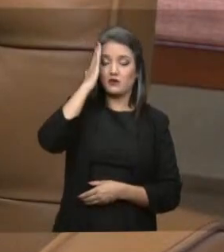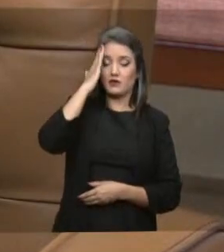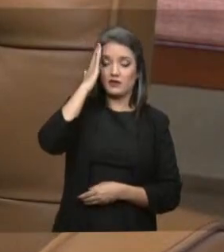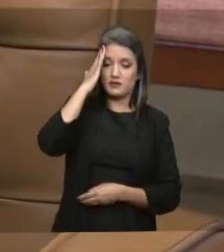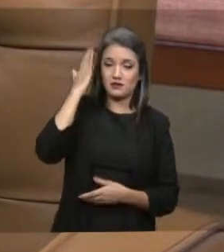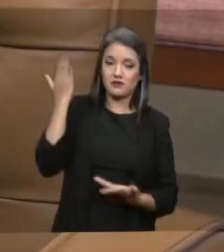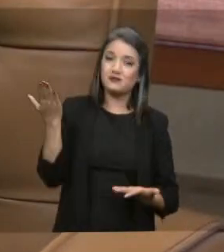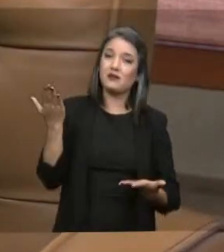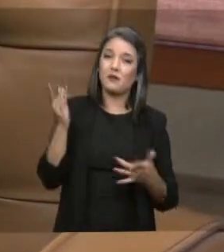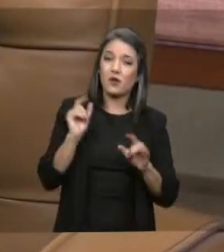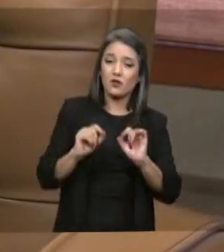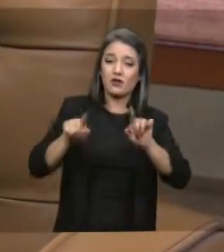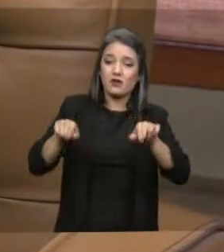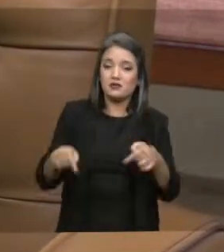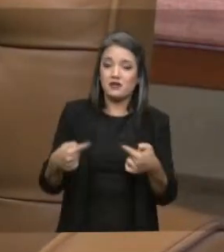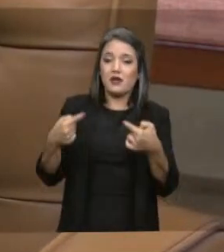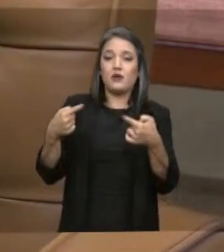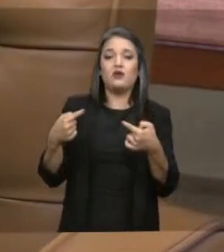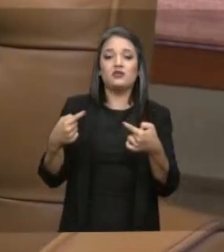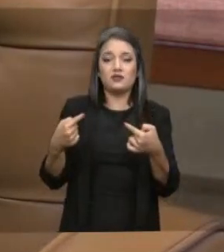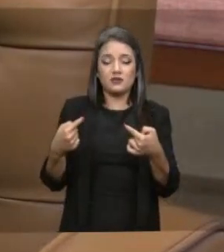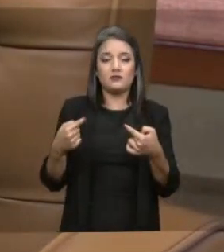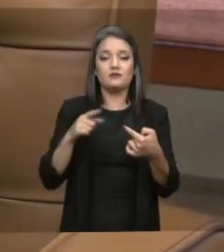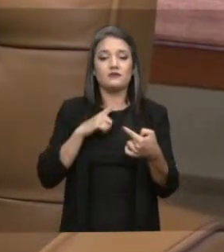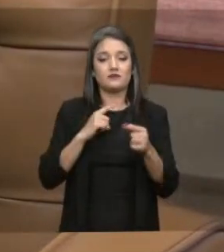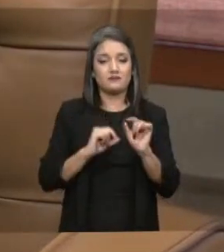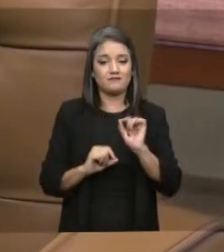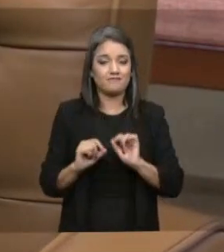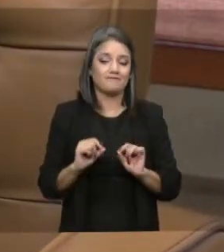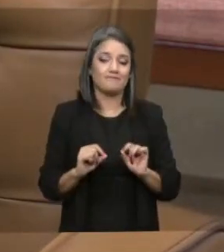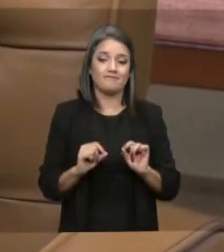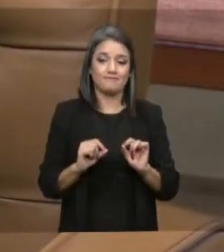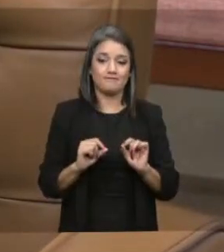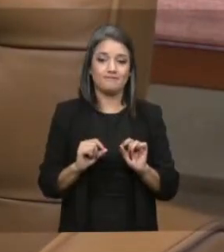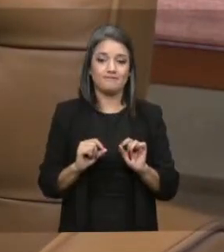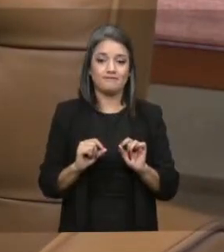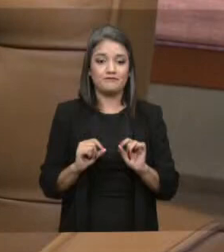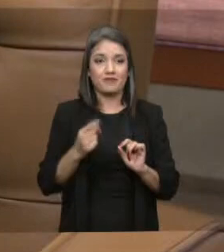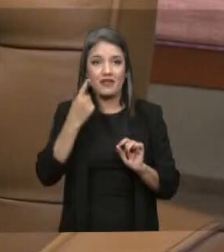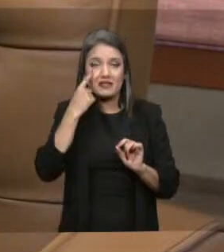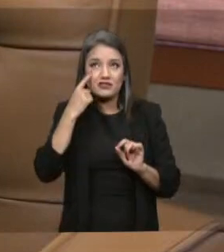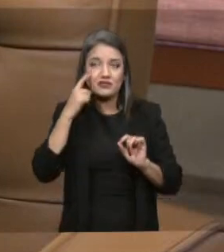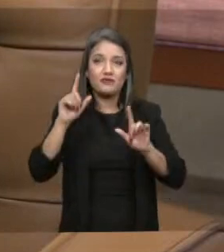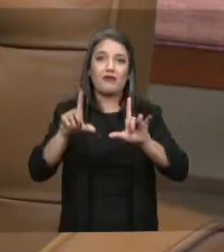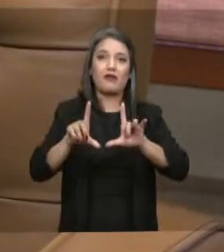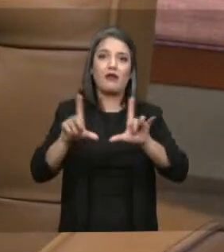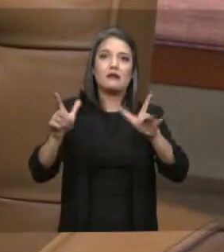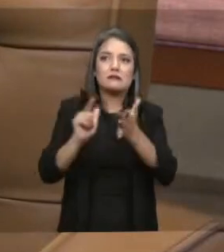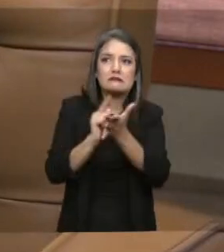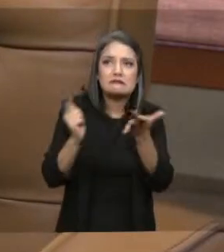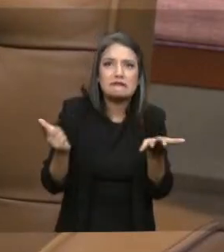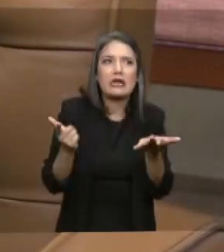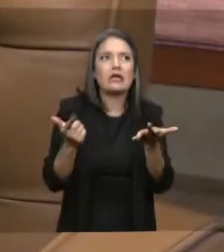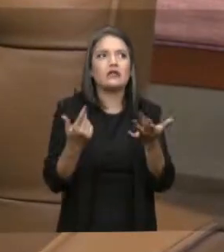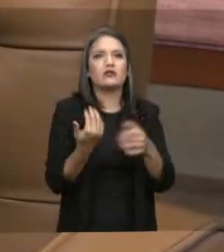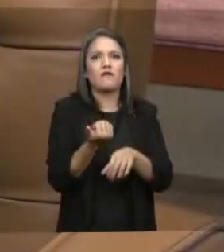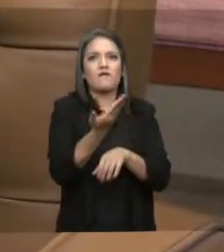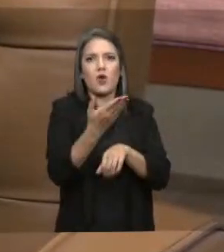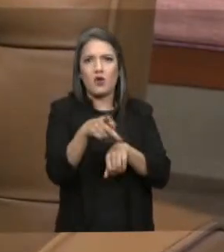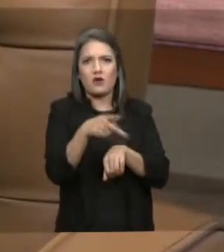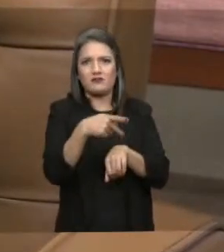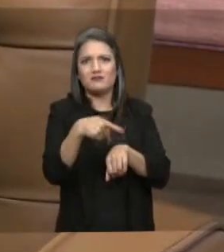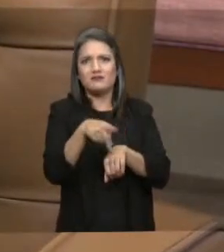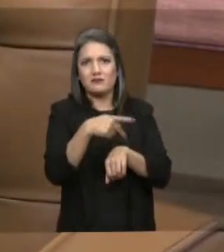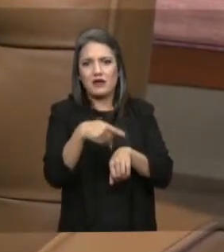um grande desafio com grande repercussão inclusive na mídia internacional é o trabalho